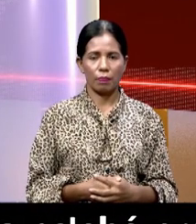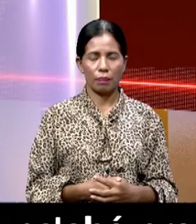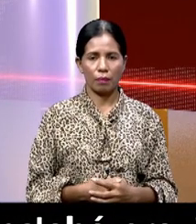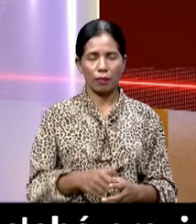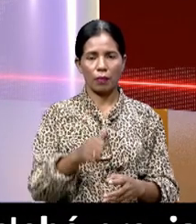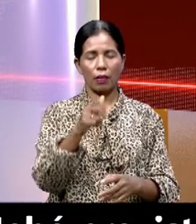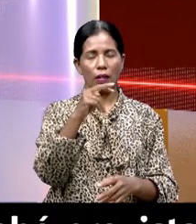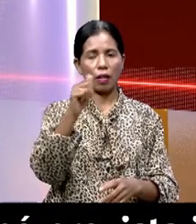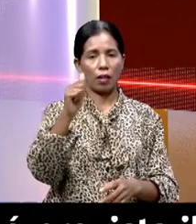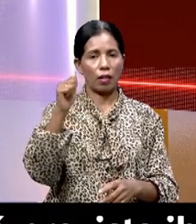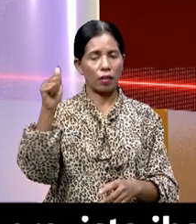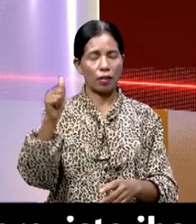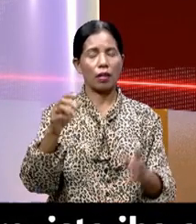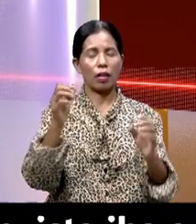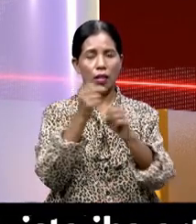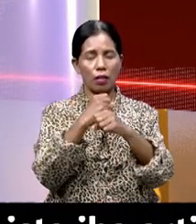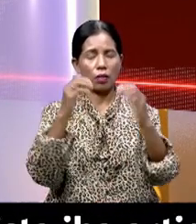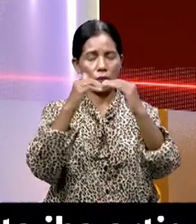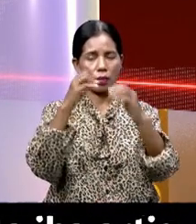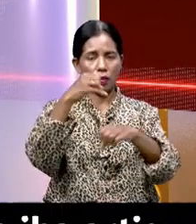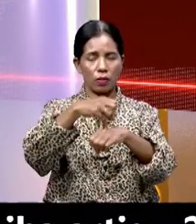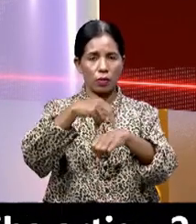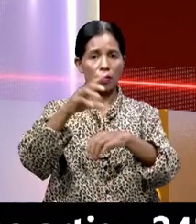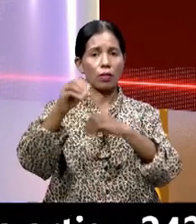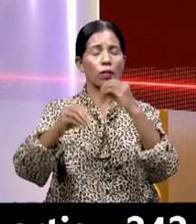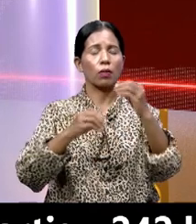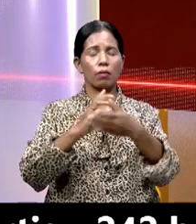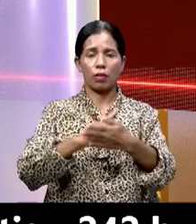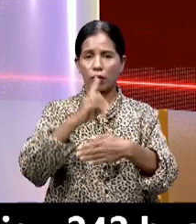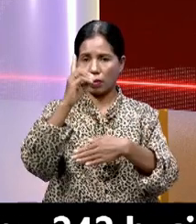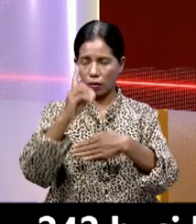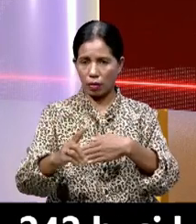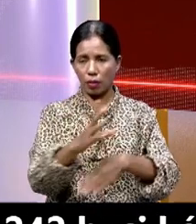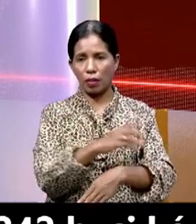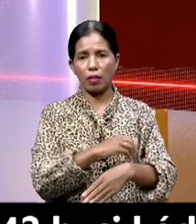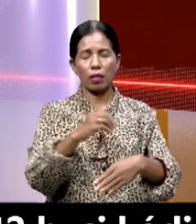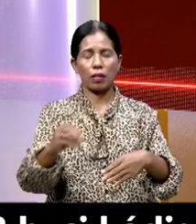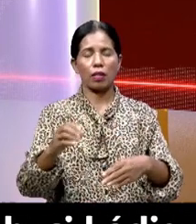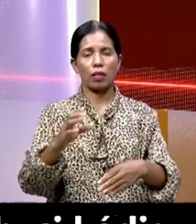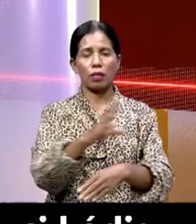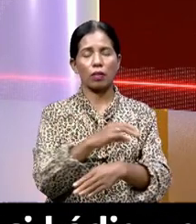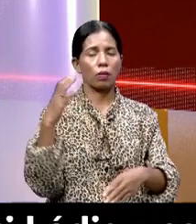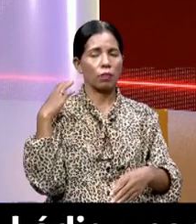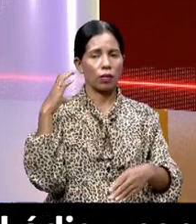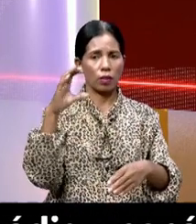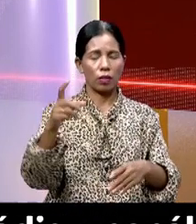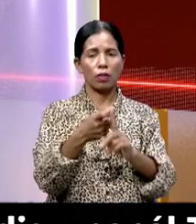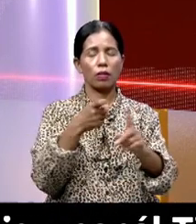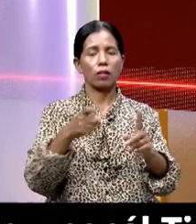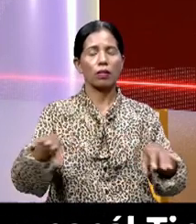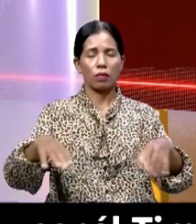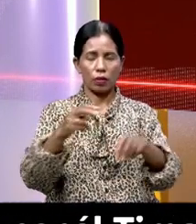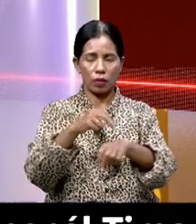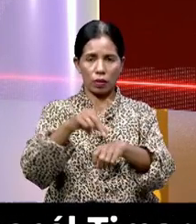ANA realiza Seminário Internacional Conaba Desenvolvimento e Validação dos Padrões de Competenciais do Sistema Nacional